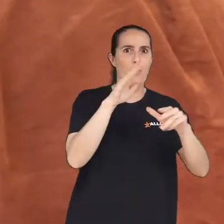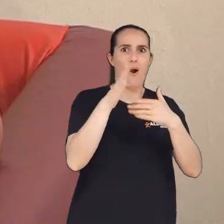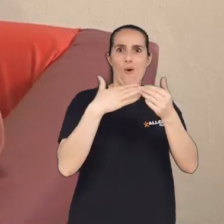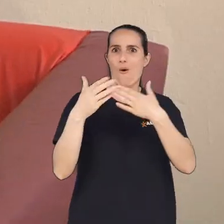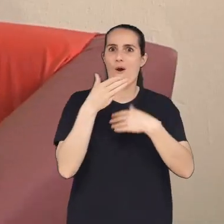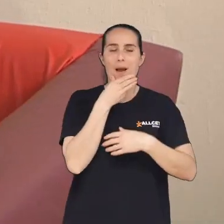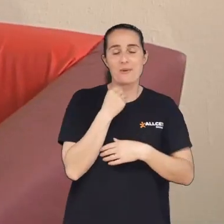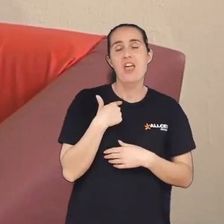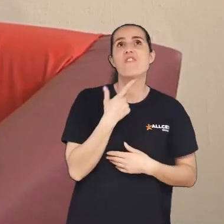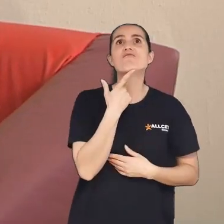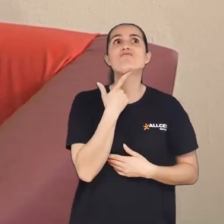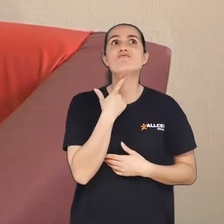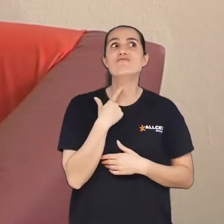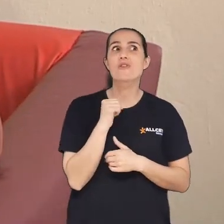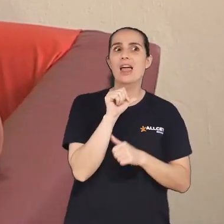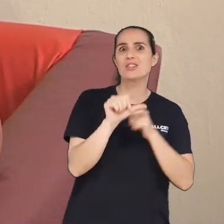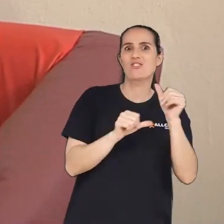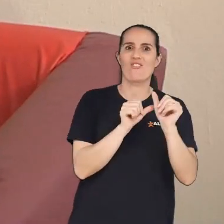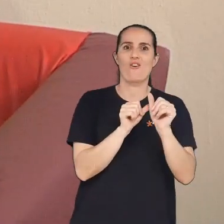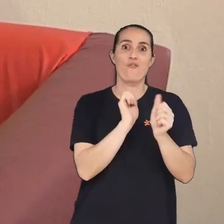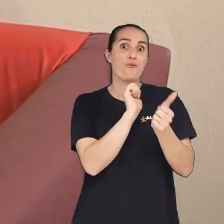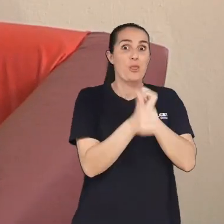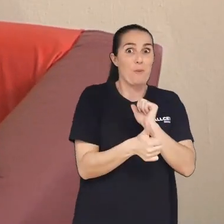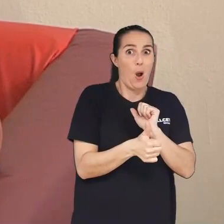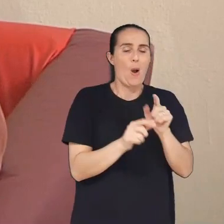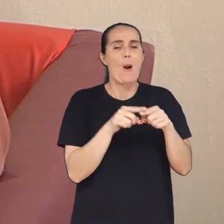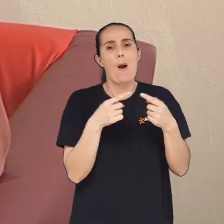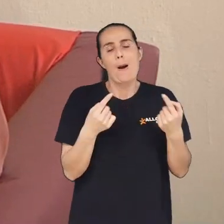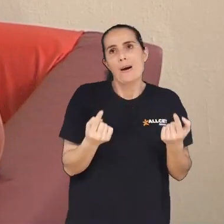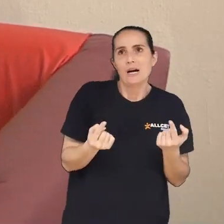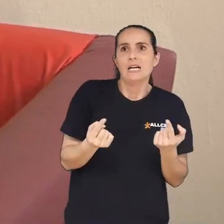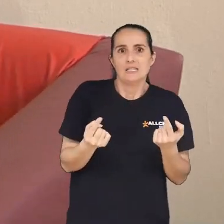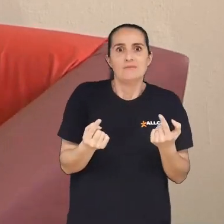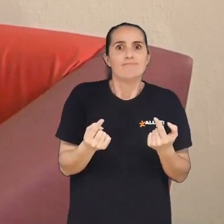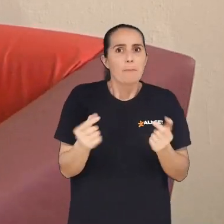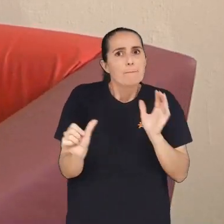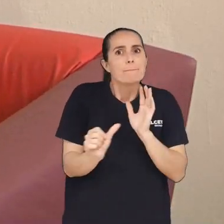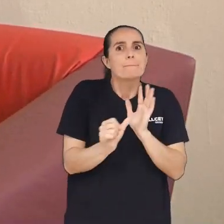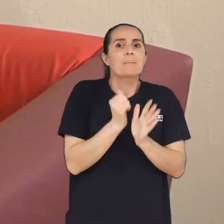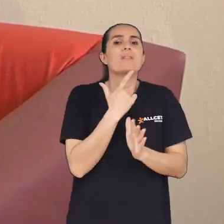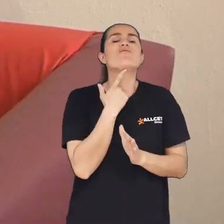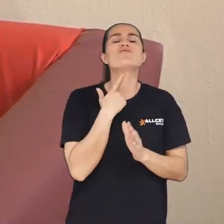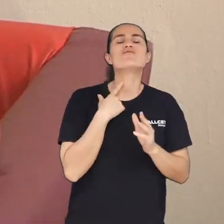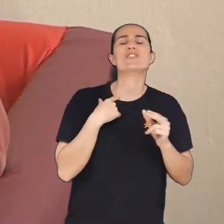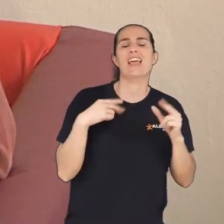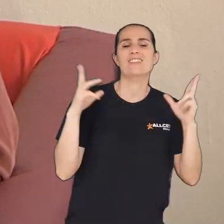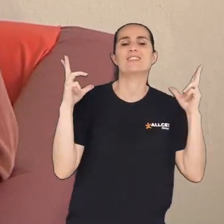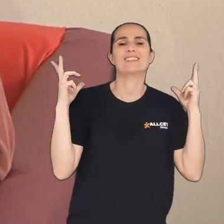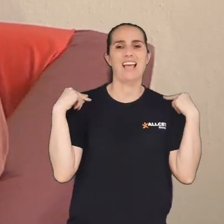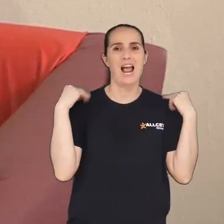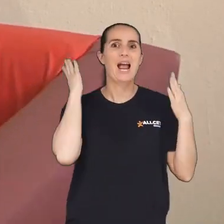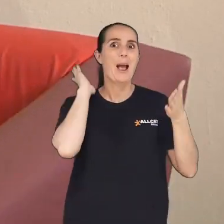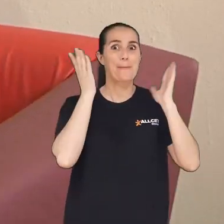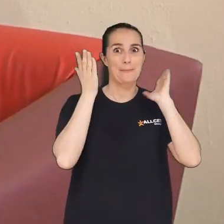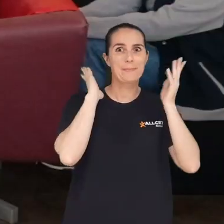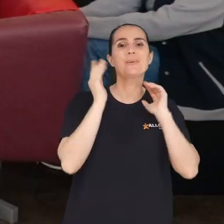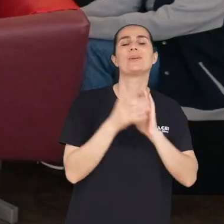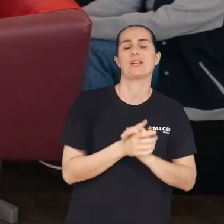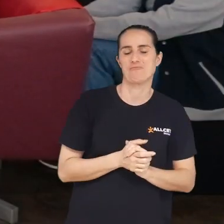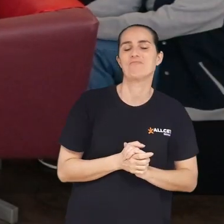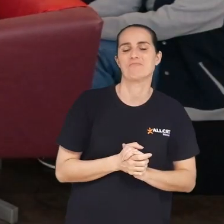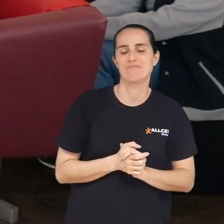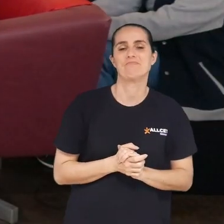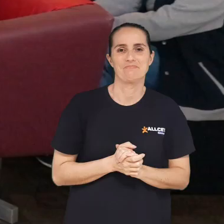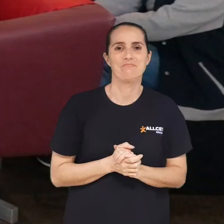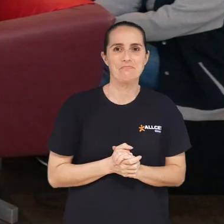futebol. Mas esse é um mais clichê, mas caminhoneiro foi a minha primeira profissão que eu tinha interesse